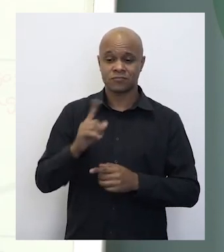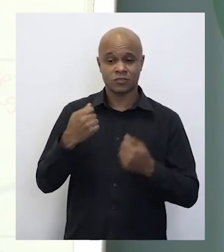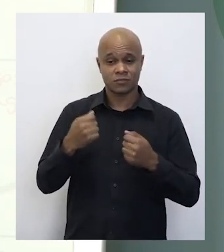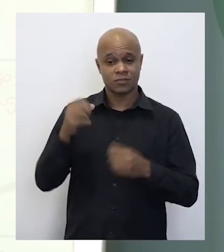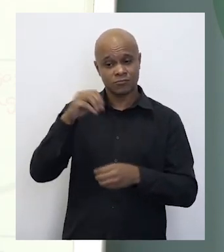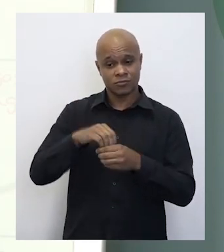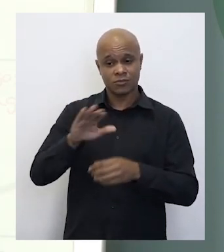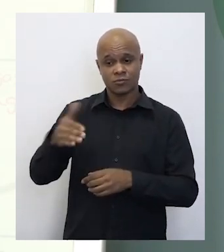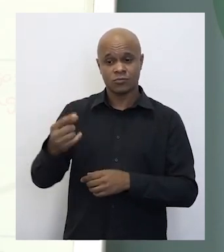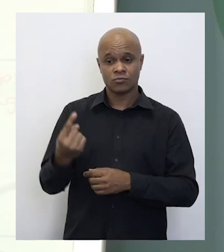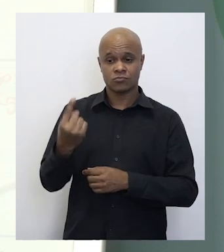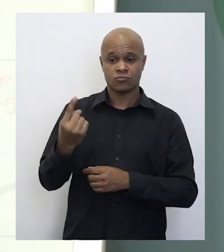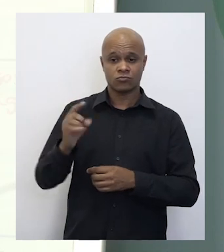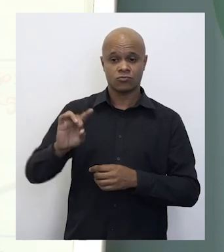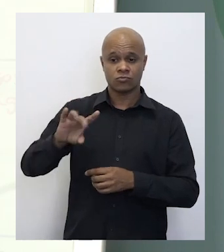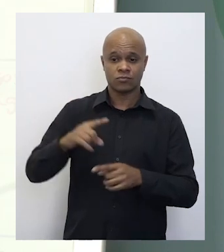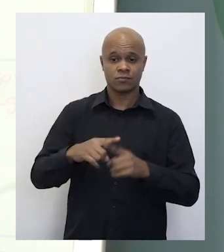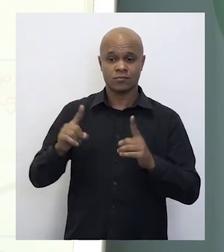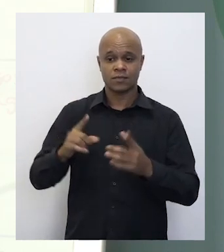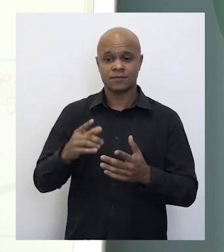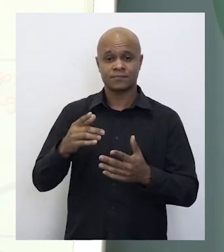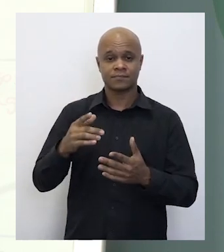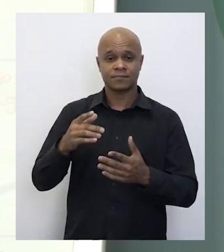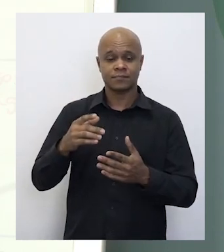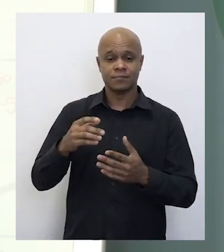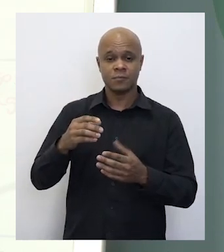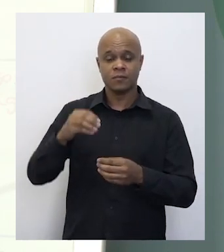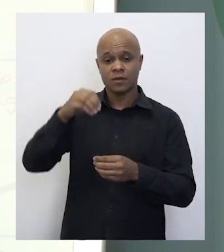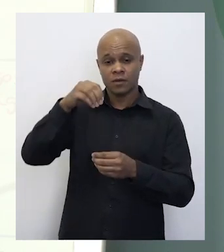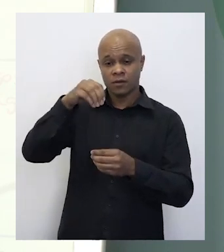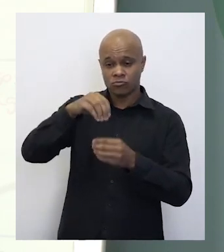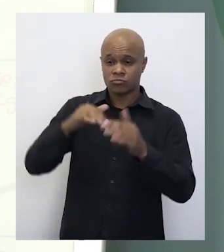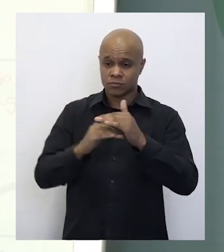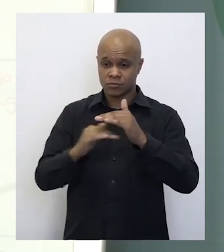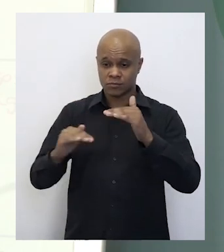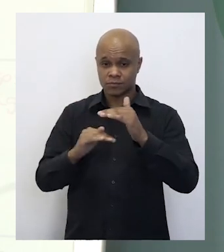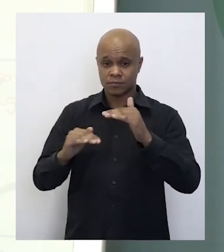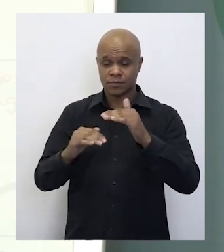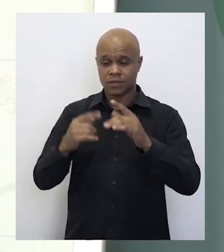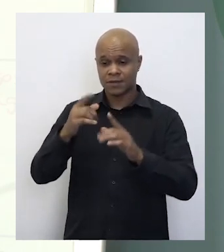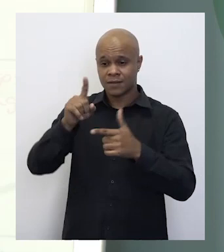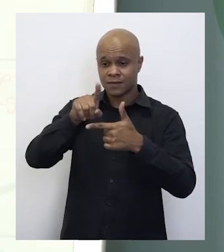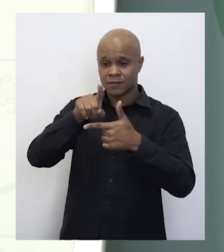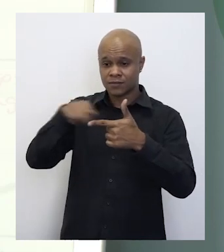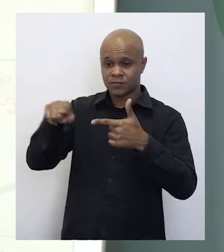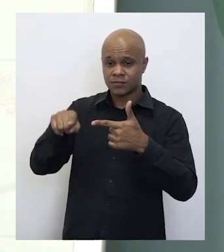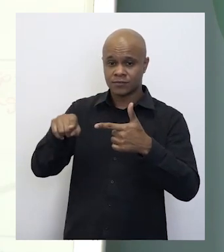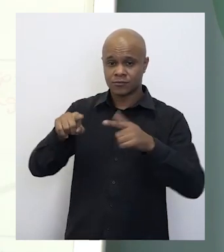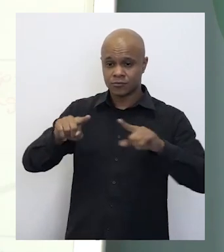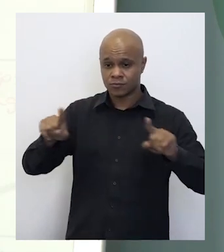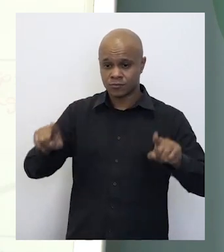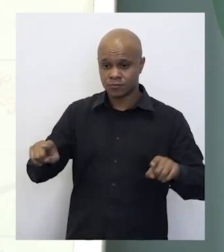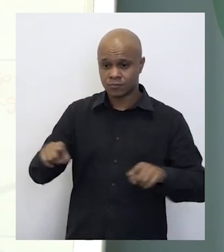perfeito? E quem é meu reagente? HF. Então, eu vou dividir esse valor pela concentração do